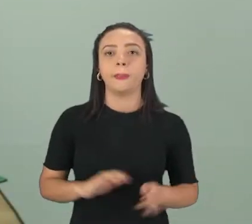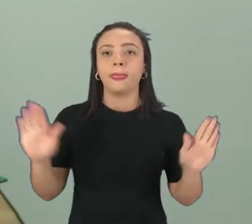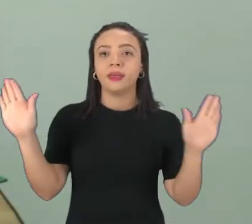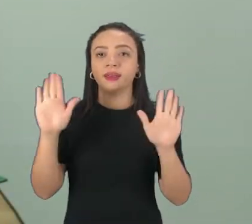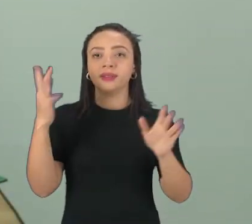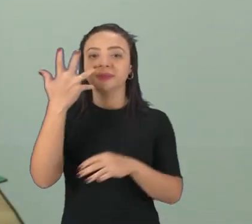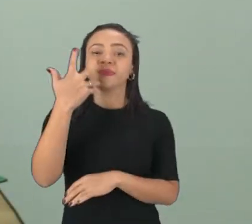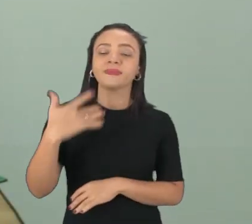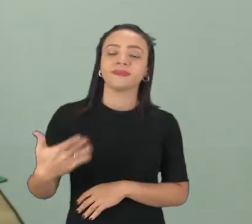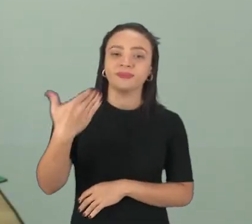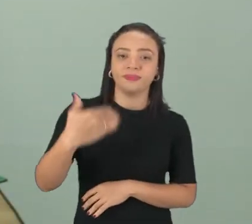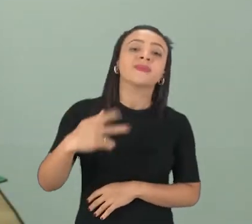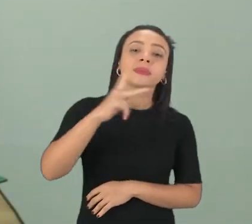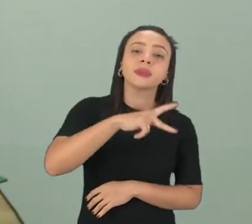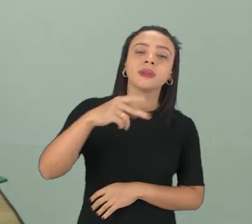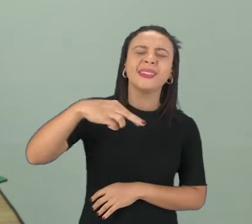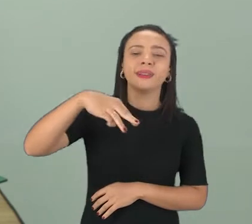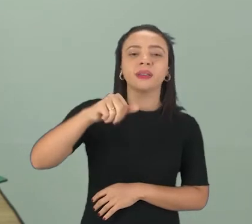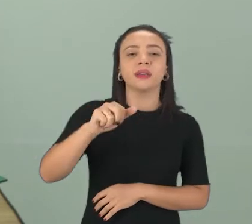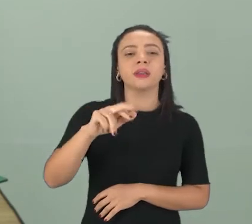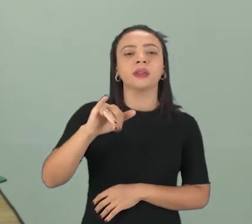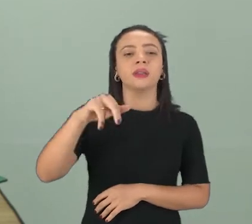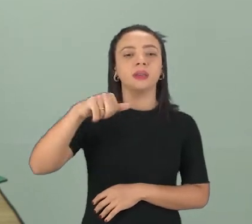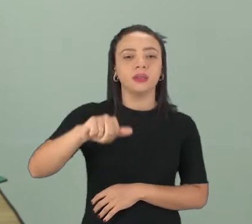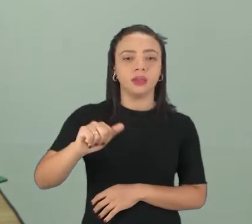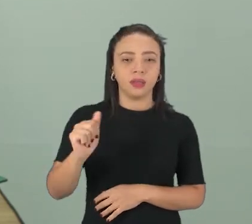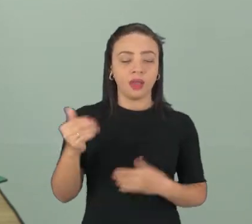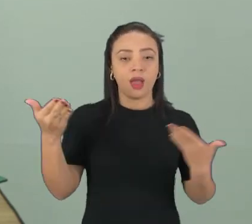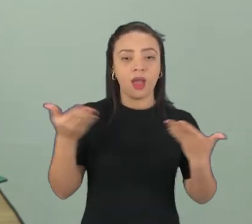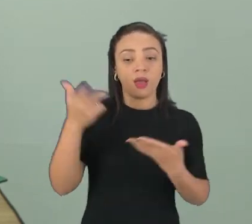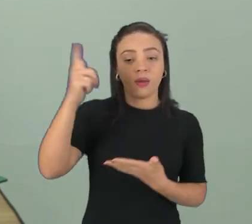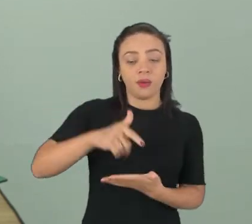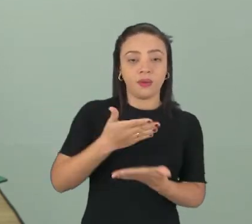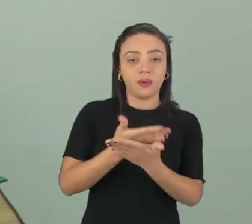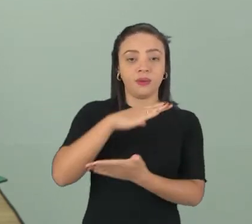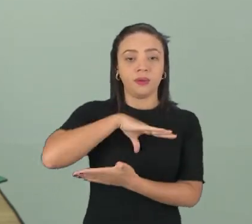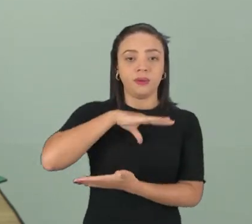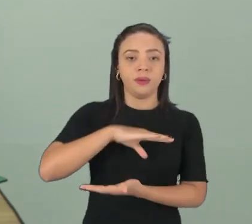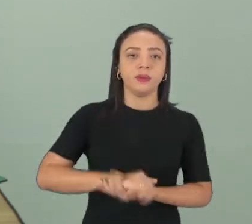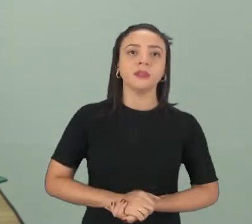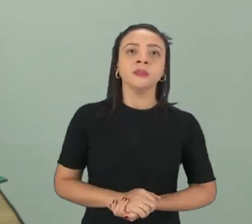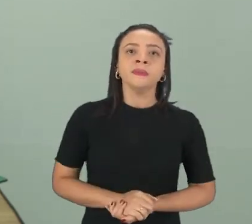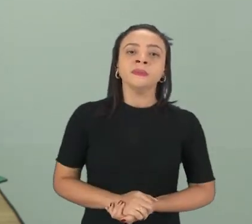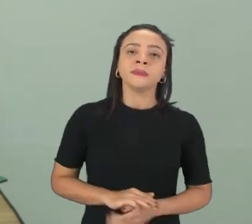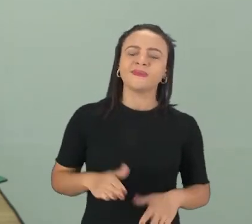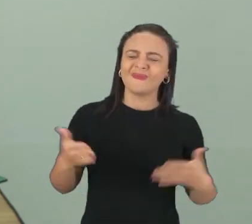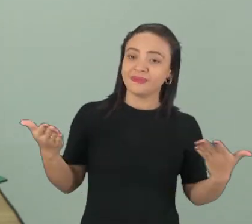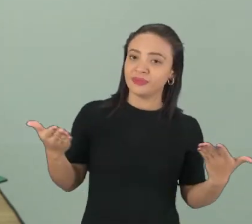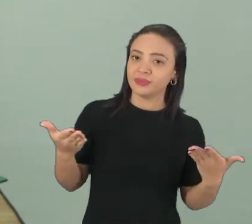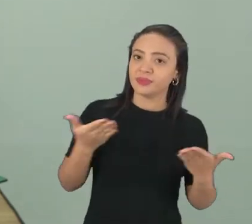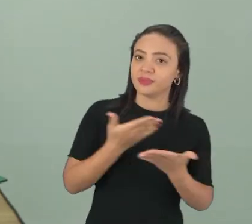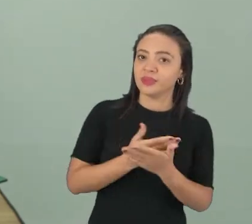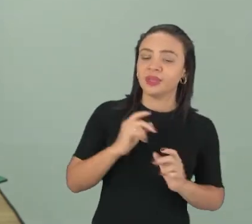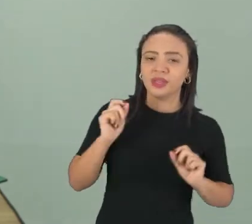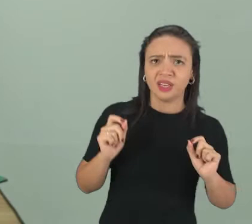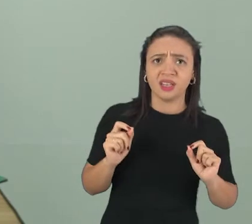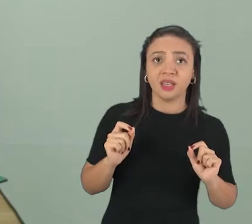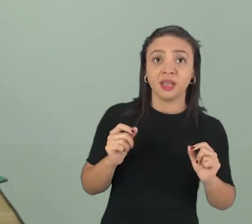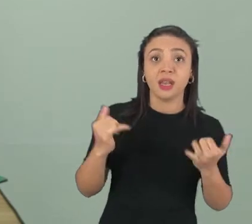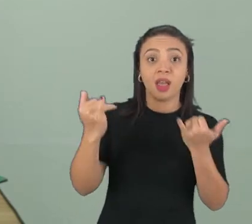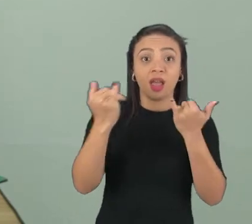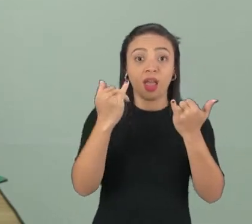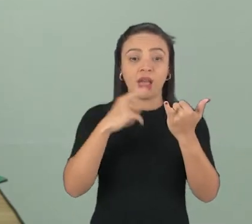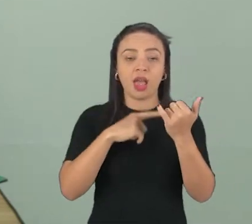Olá, crianças! Eu sou a professora Marina. Estamos de volta com a nossa aula de língua portuguesa. E agora nós vamos estudar